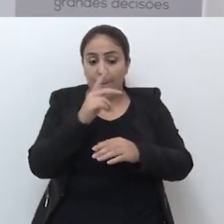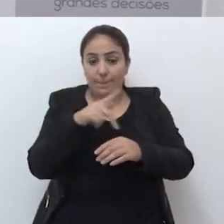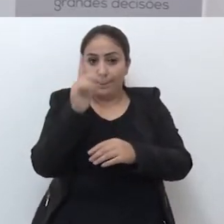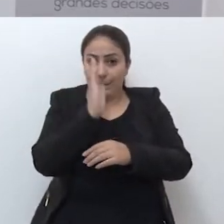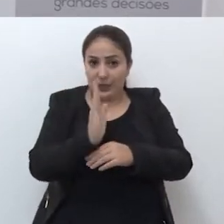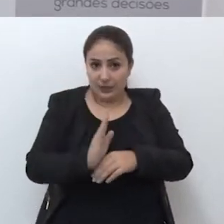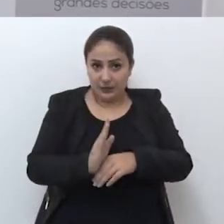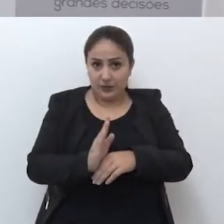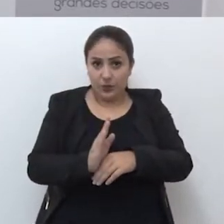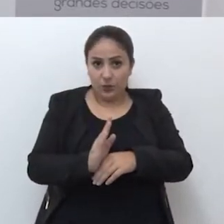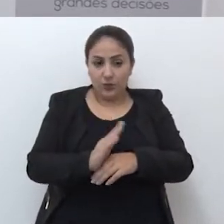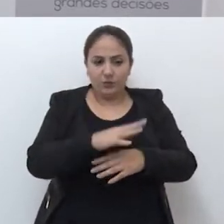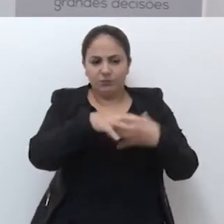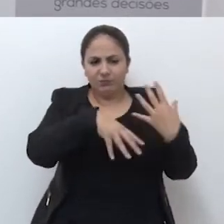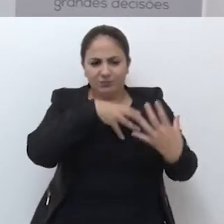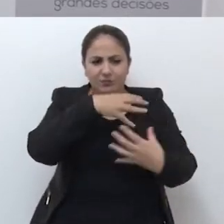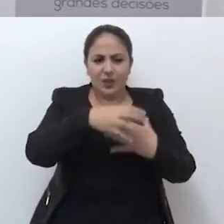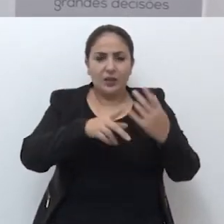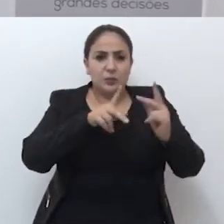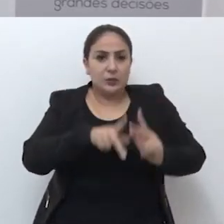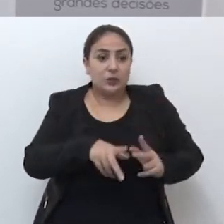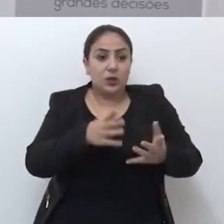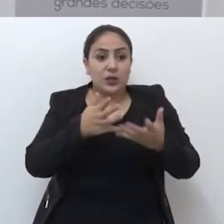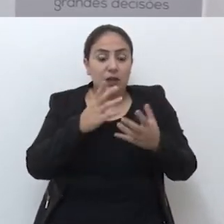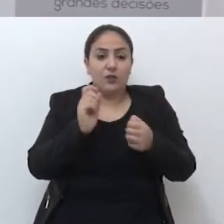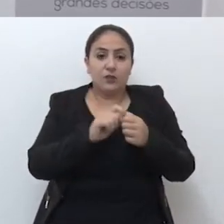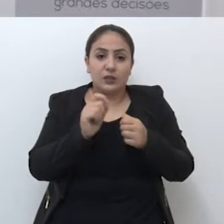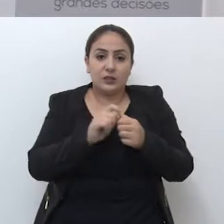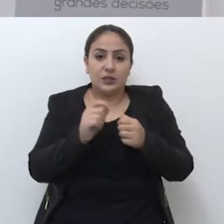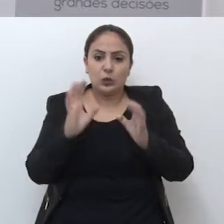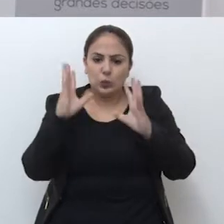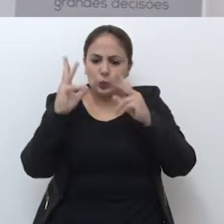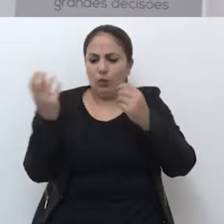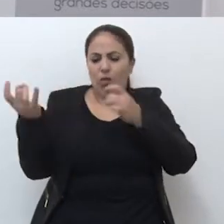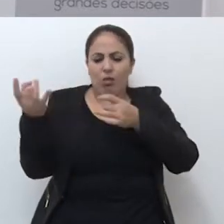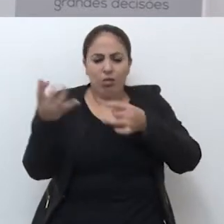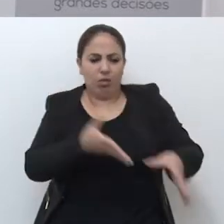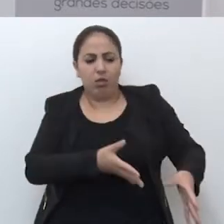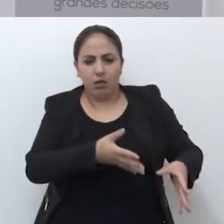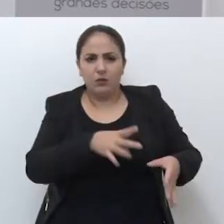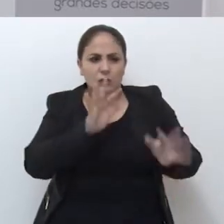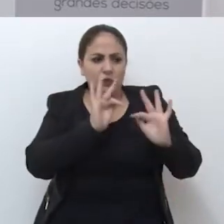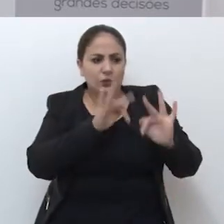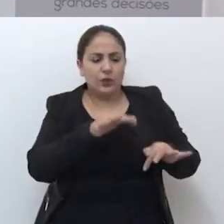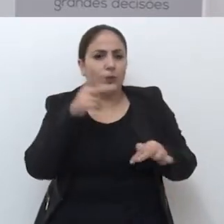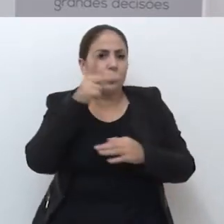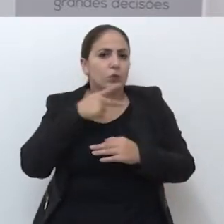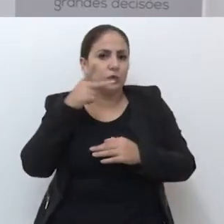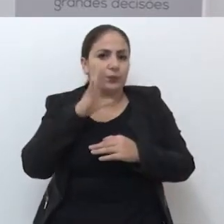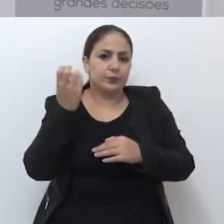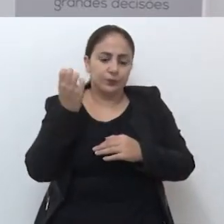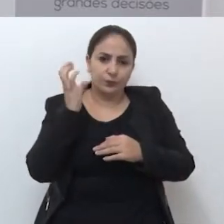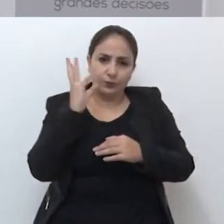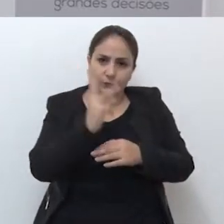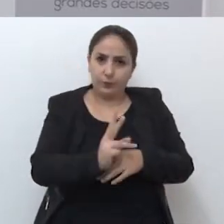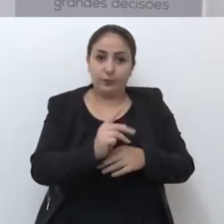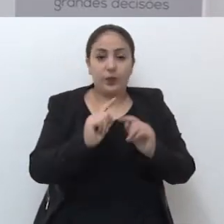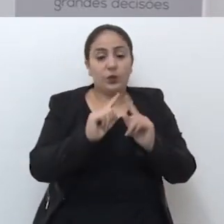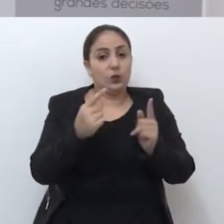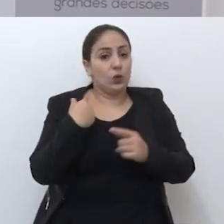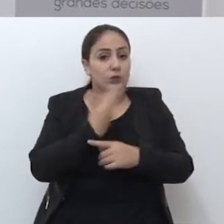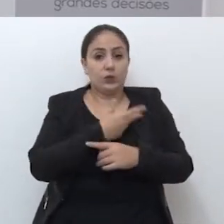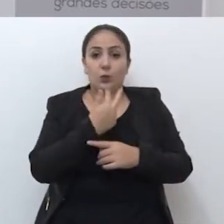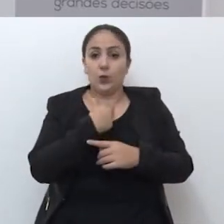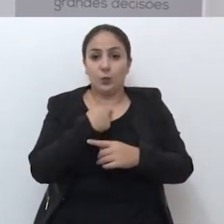está desordenado, desorganizado, a tentação das pessoas é quererem fazer tábula rasa, colocar tudo abaixo, acabar com os políticos, por exemplo, ou com toda a política.